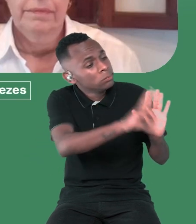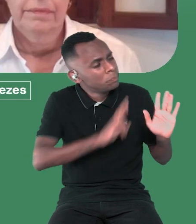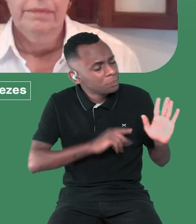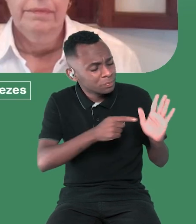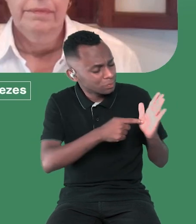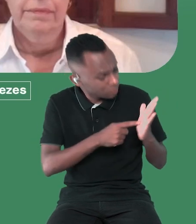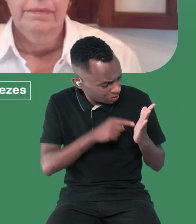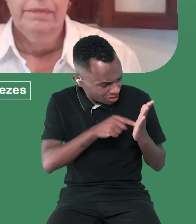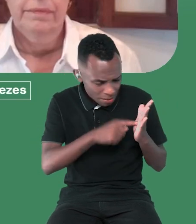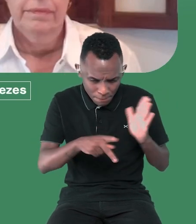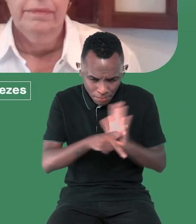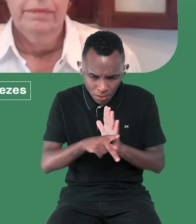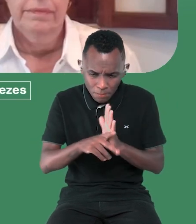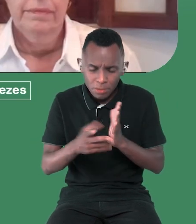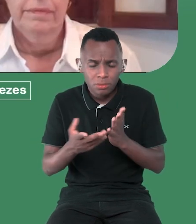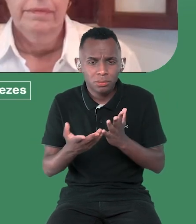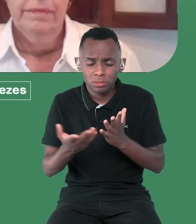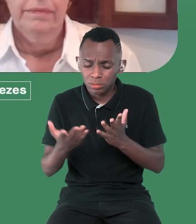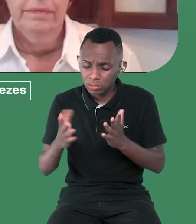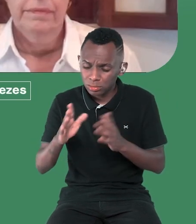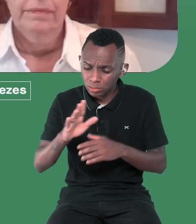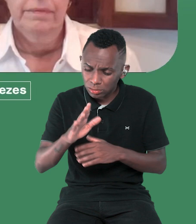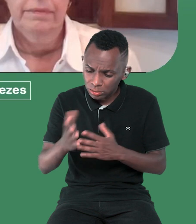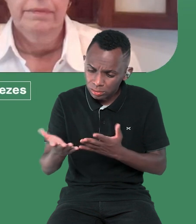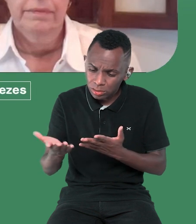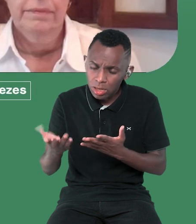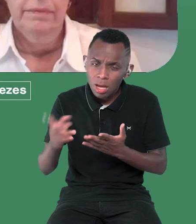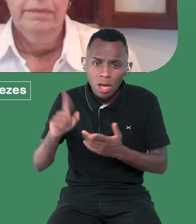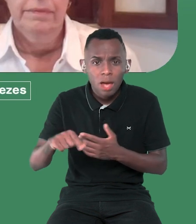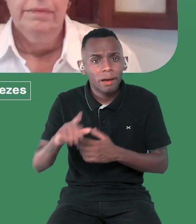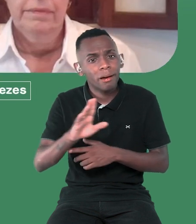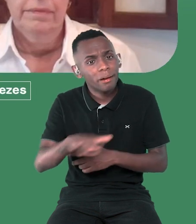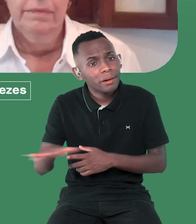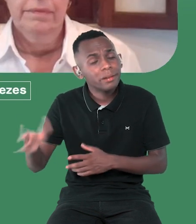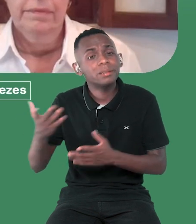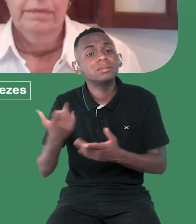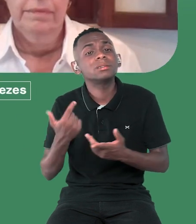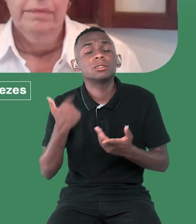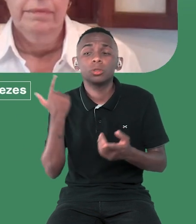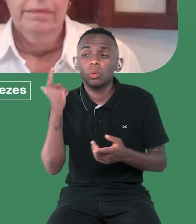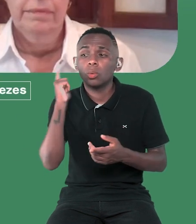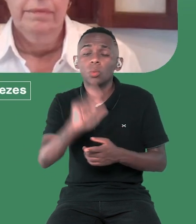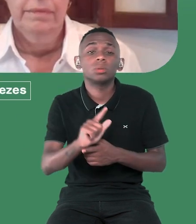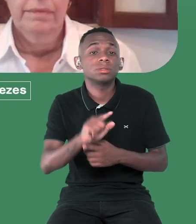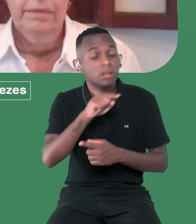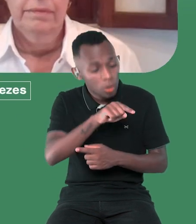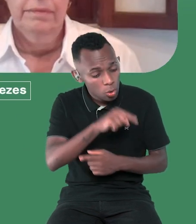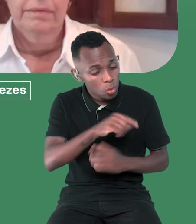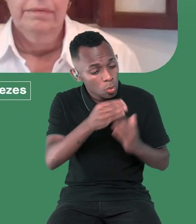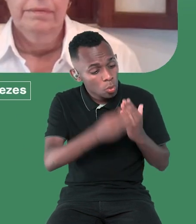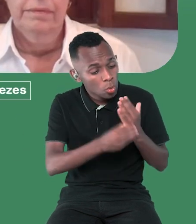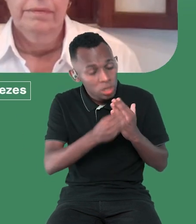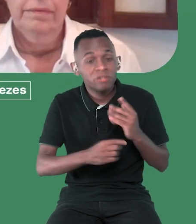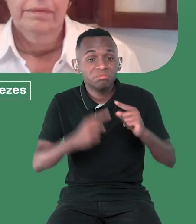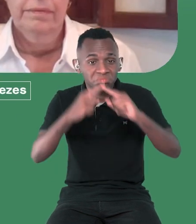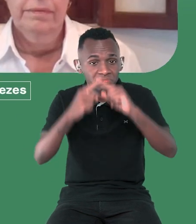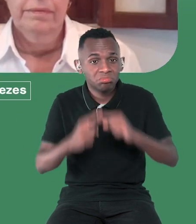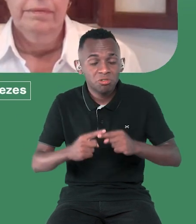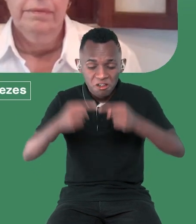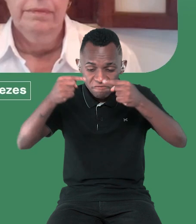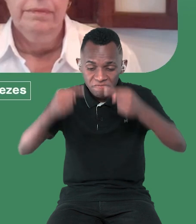criança. Eu entrei no prêmio literário aqui em Belo Horizonte e acabou que o livro ficou na finalista como